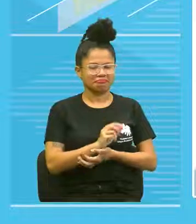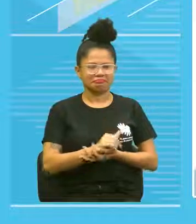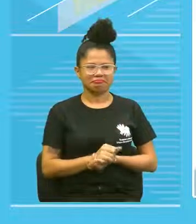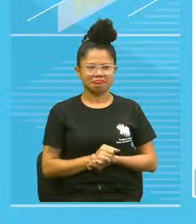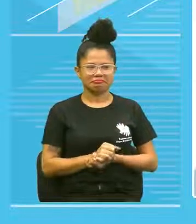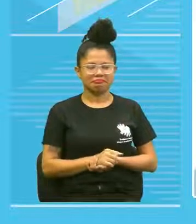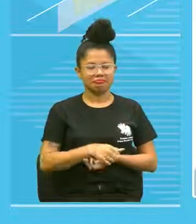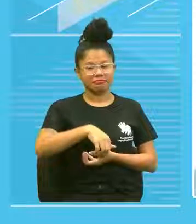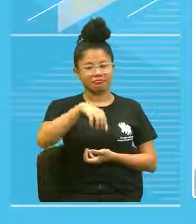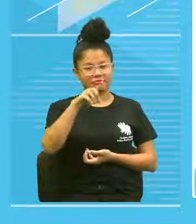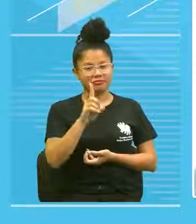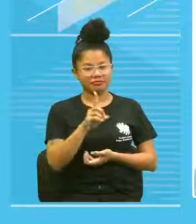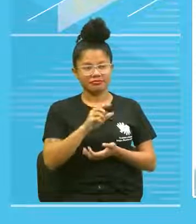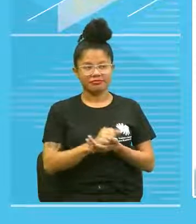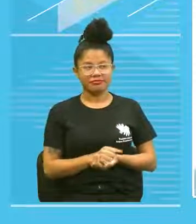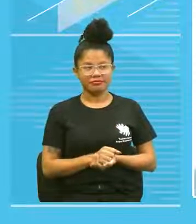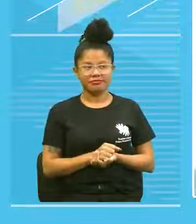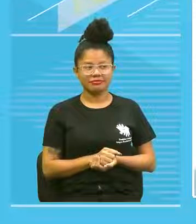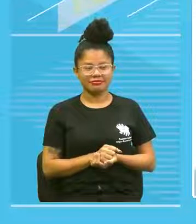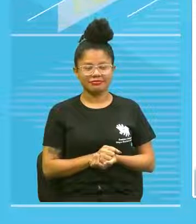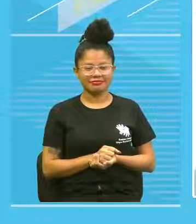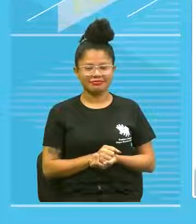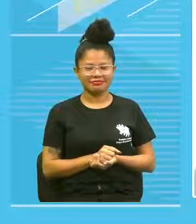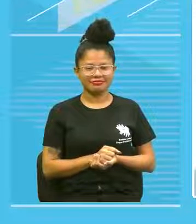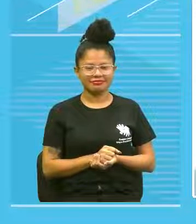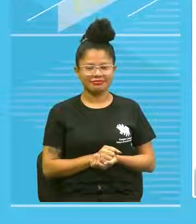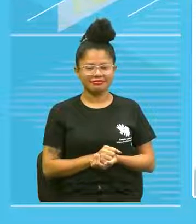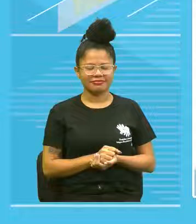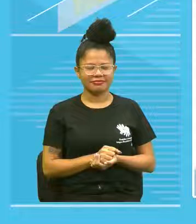o hino Nordeste um